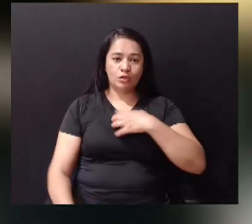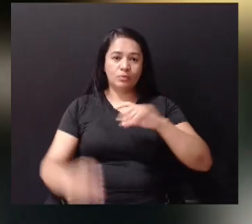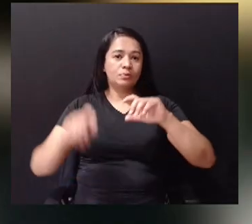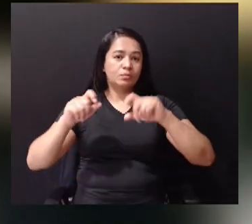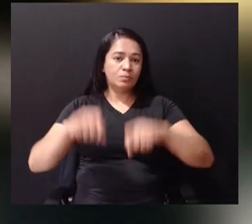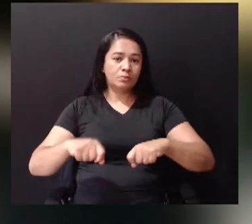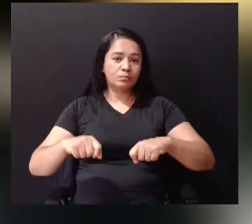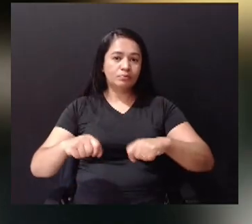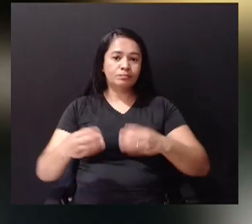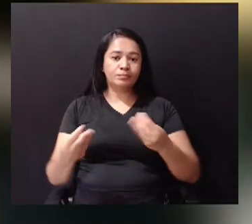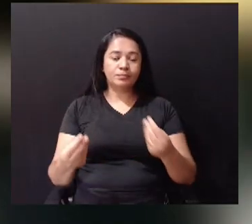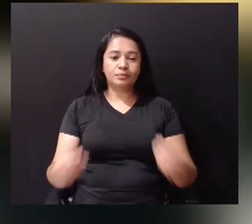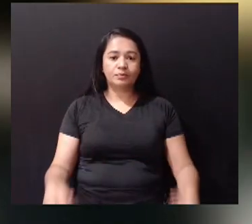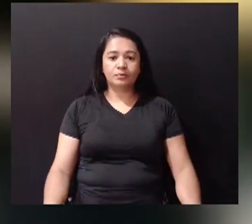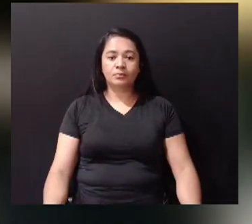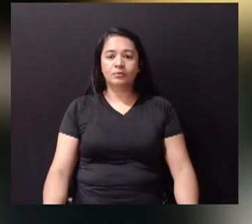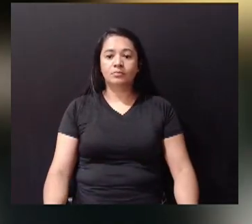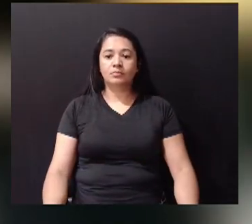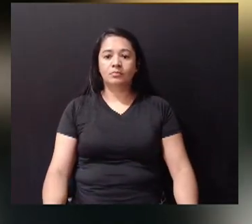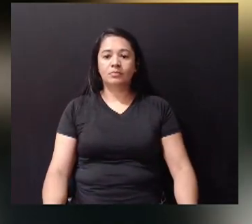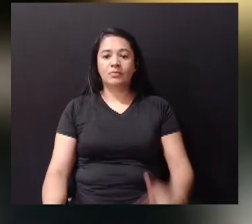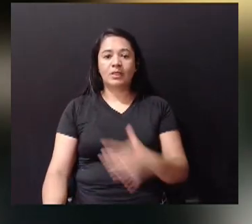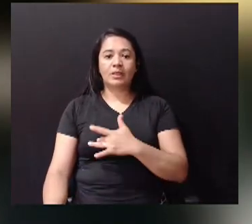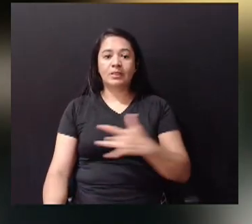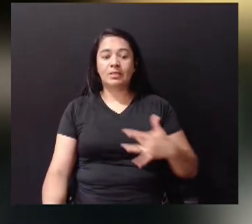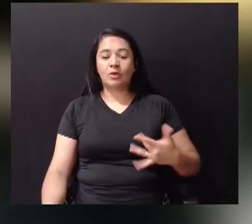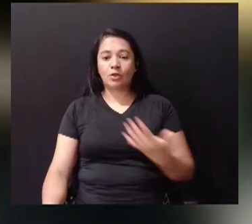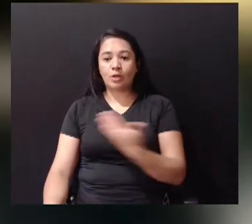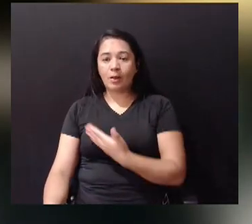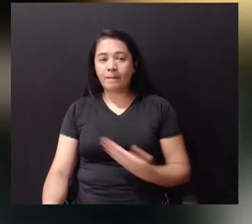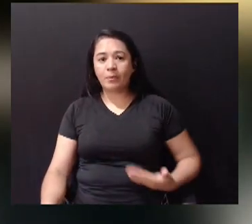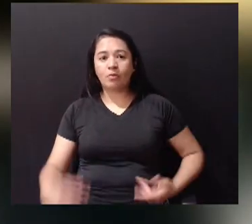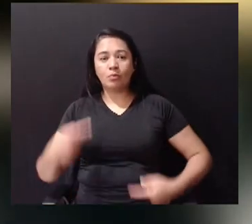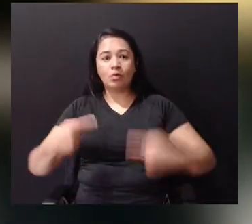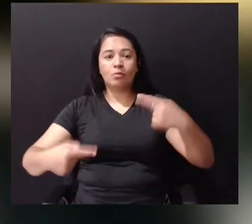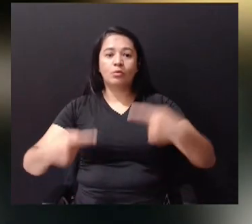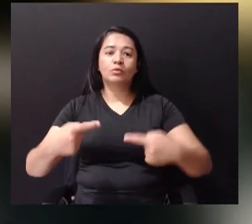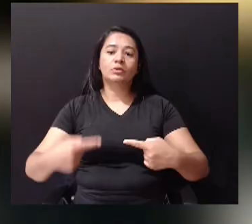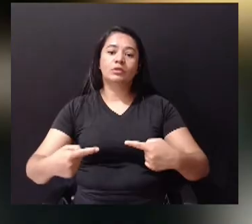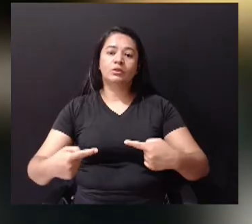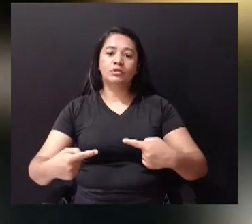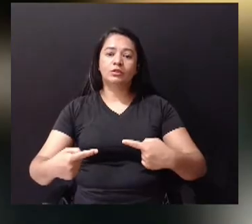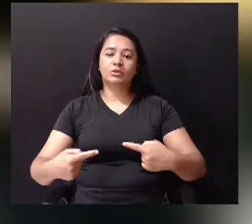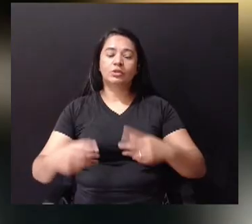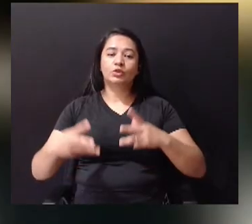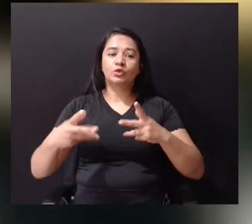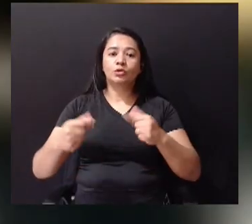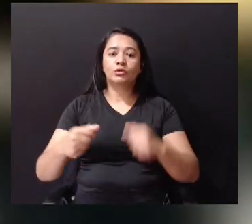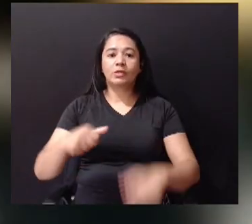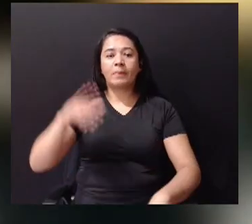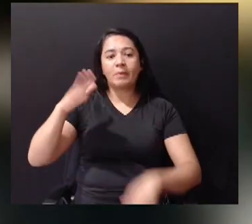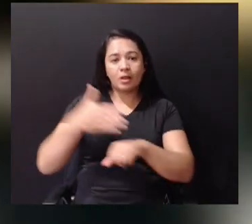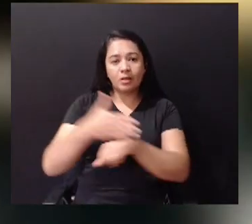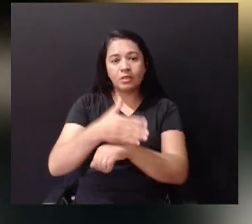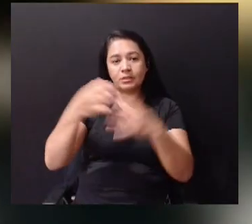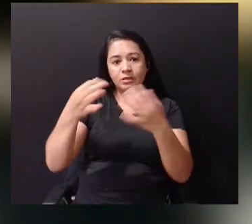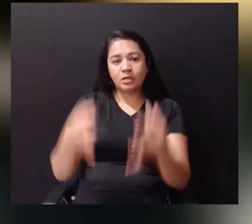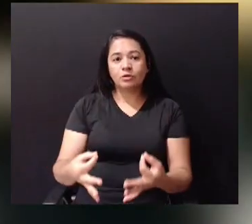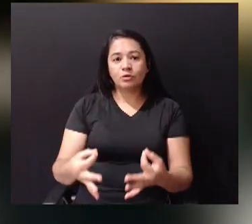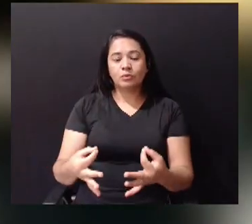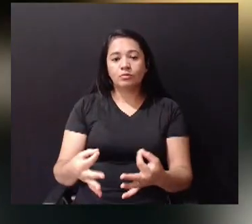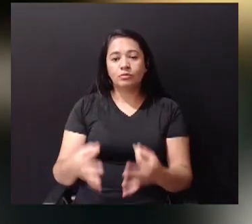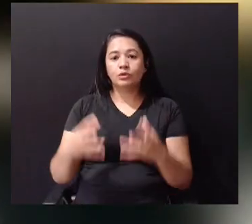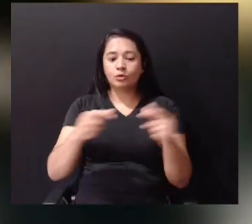da questão da saúde pública, né, das políticas, a discussão toda para que mais acesso correto em todos os locais,